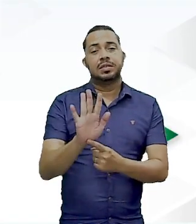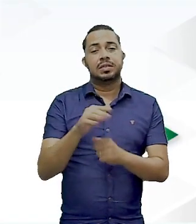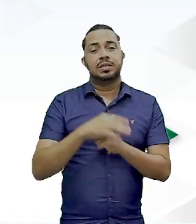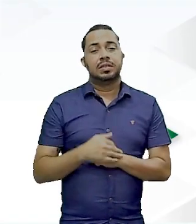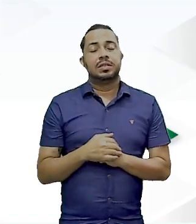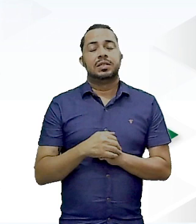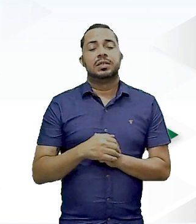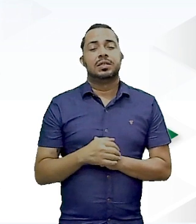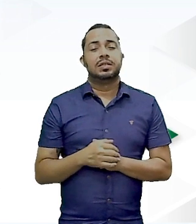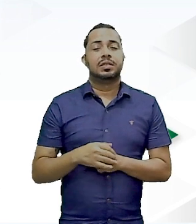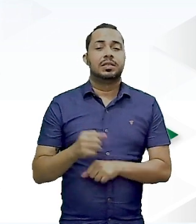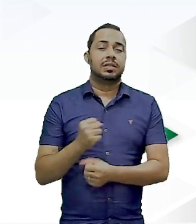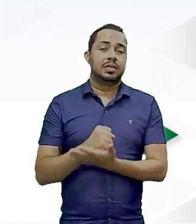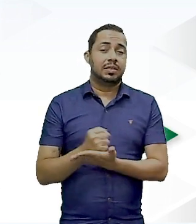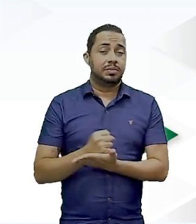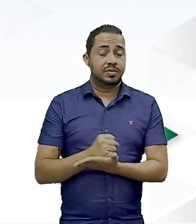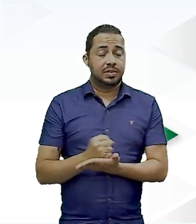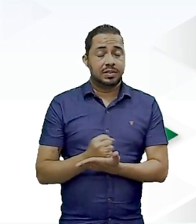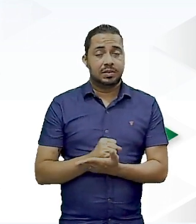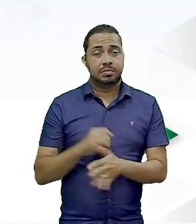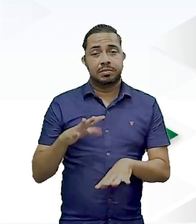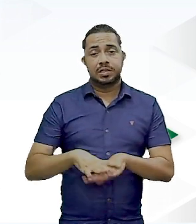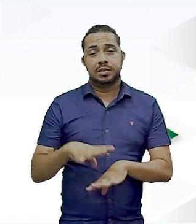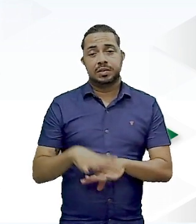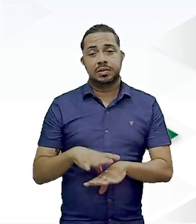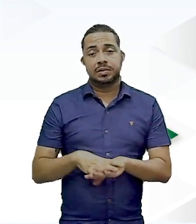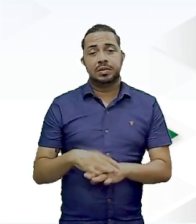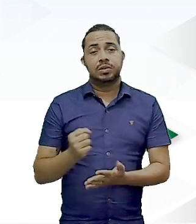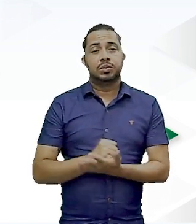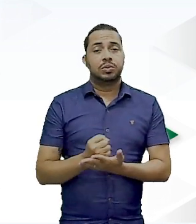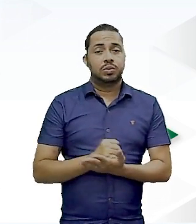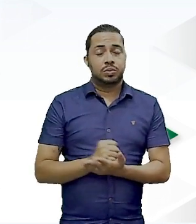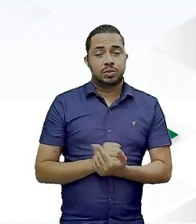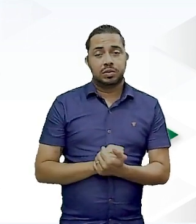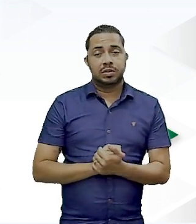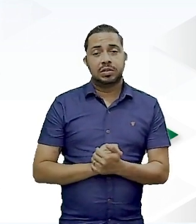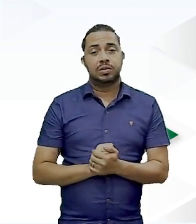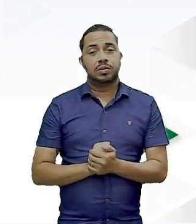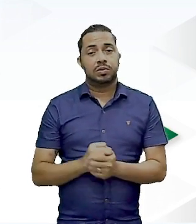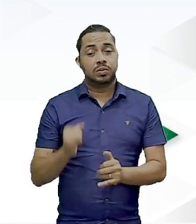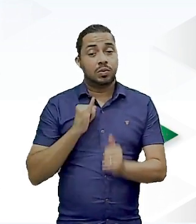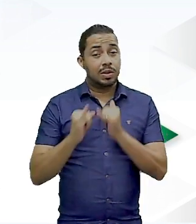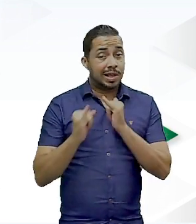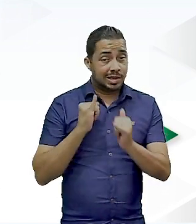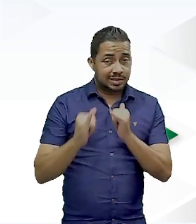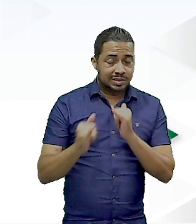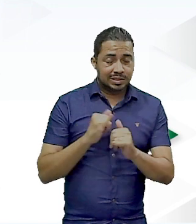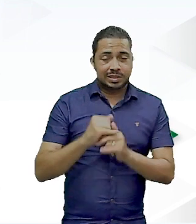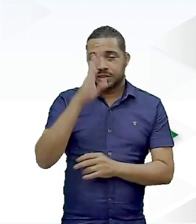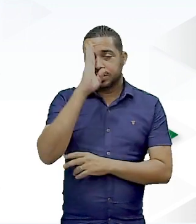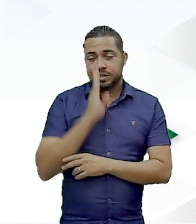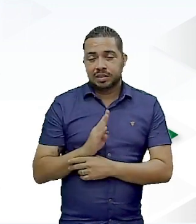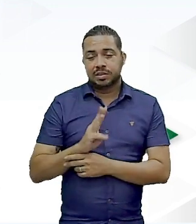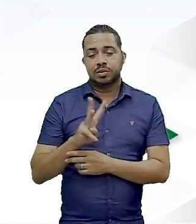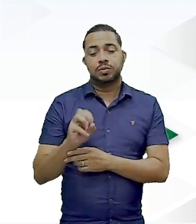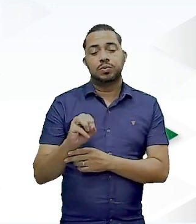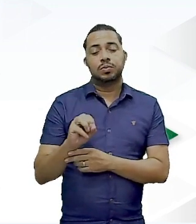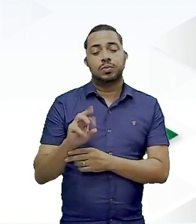a gamificação de matemática, que é o jogo na matemática online, gratuito, o